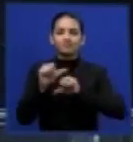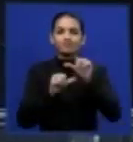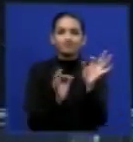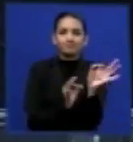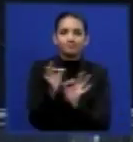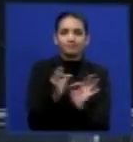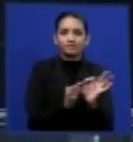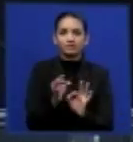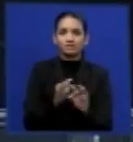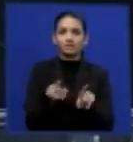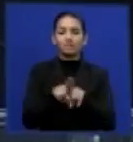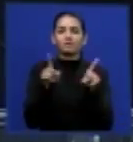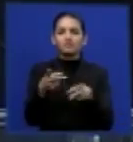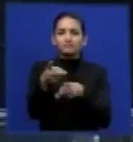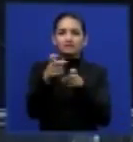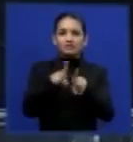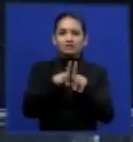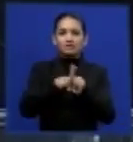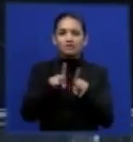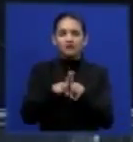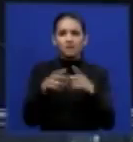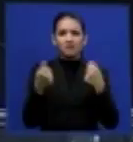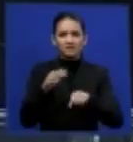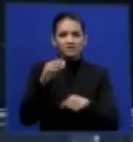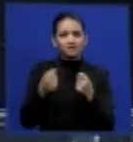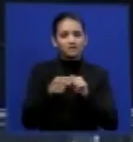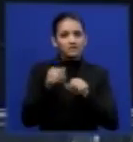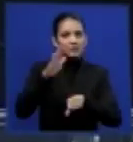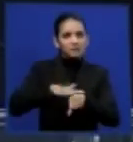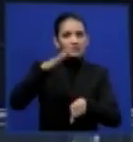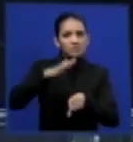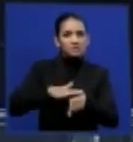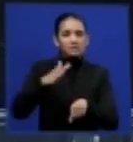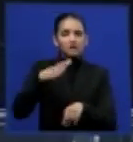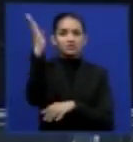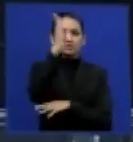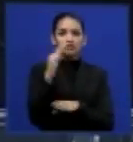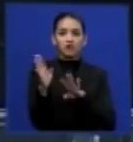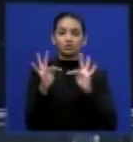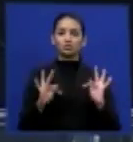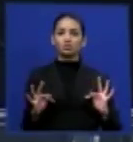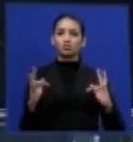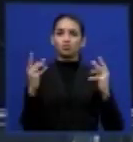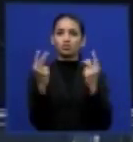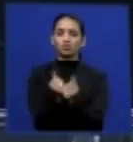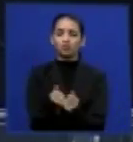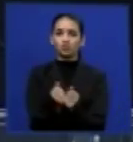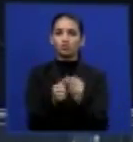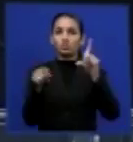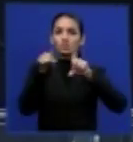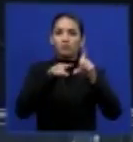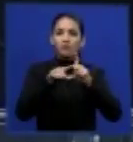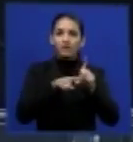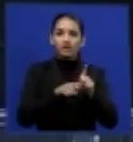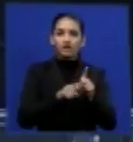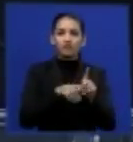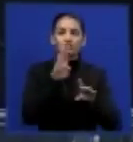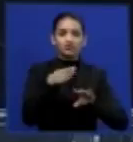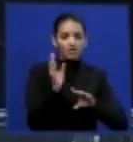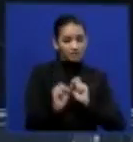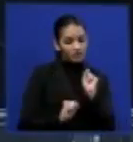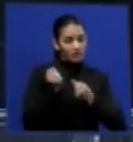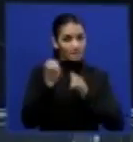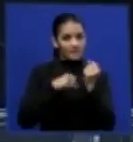há muito que se fazer no Brasil para que todos esses pneus brasileiros no sentido de terem sido fabricados aqui quando eu digo pneus